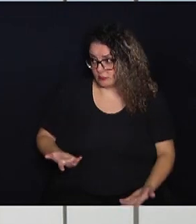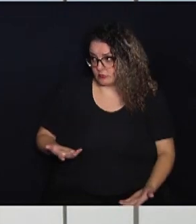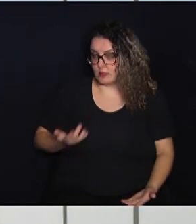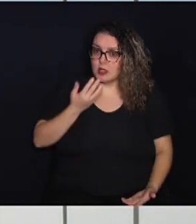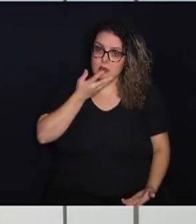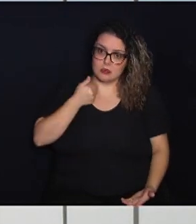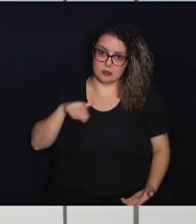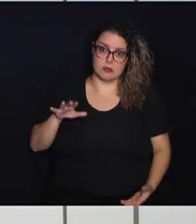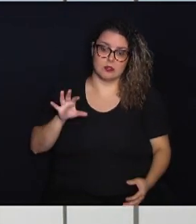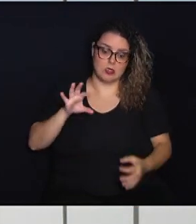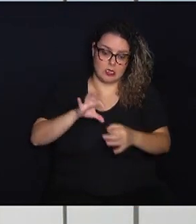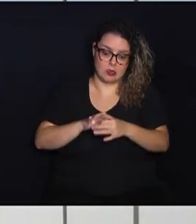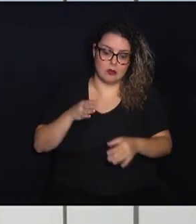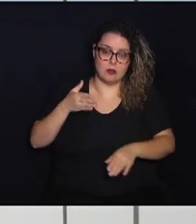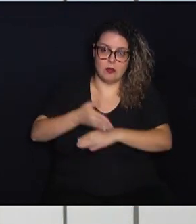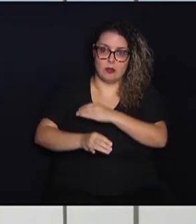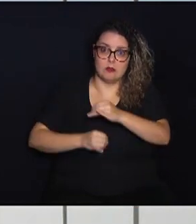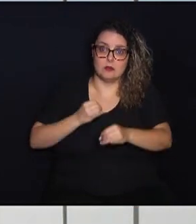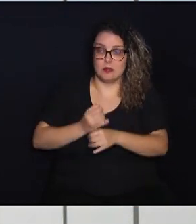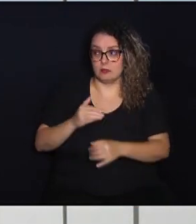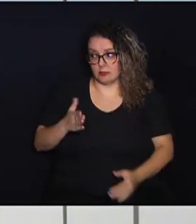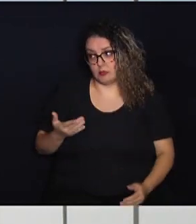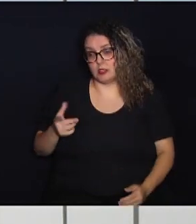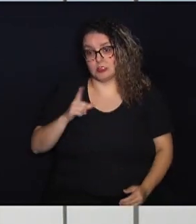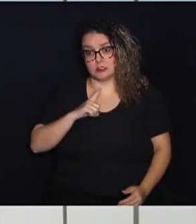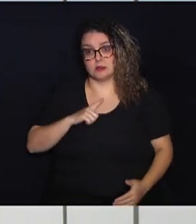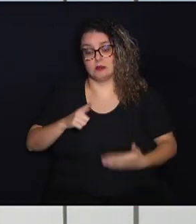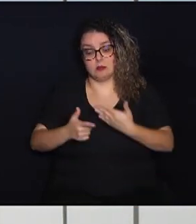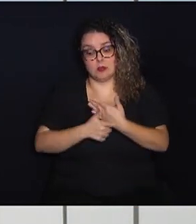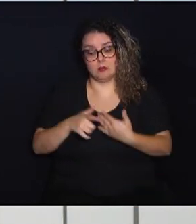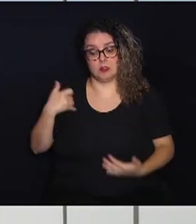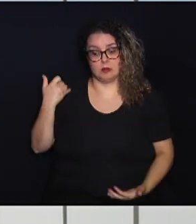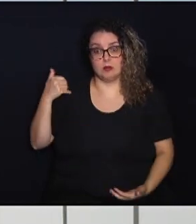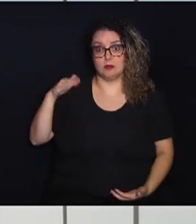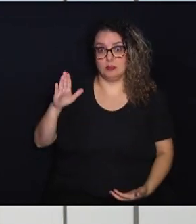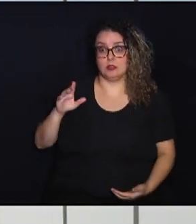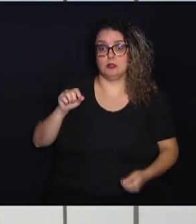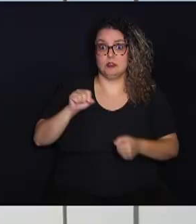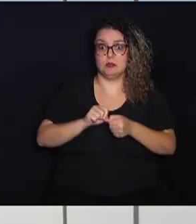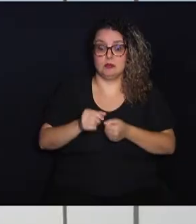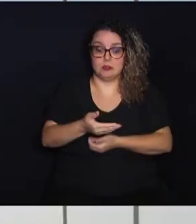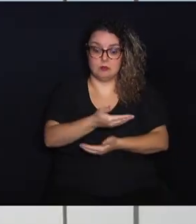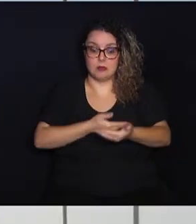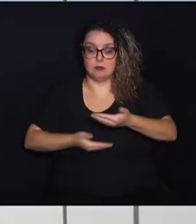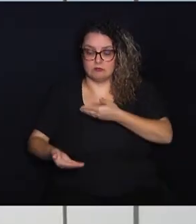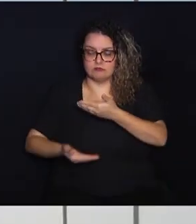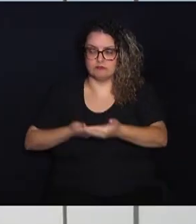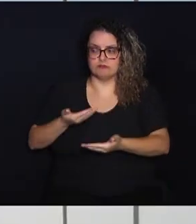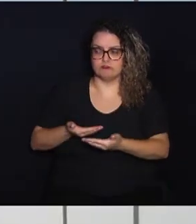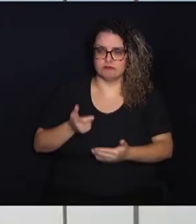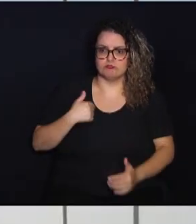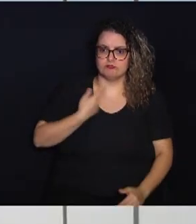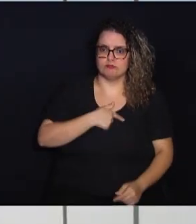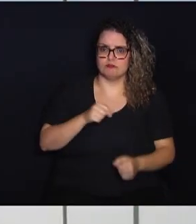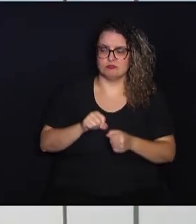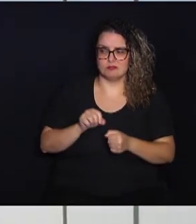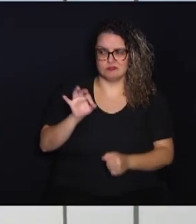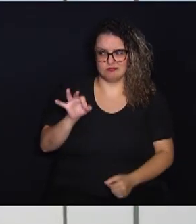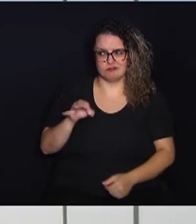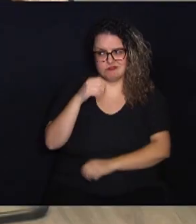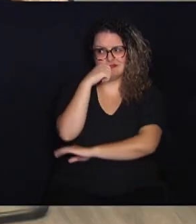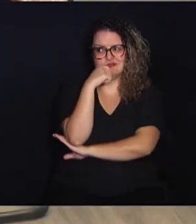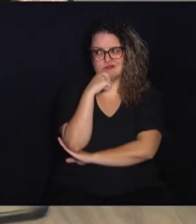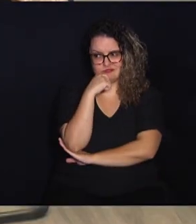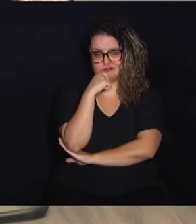conectem mais. Mas aí tem os adultos, né? O papel do adulto de fazer essa mediação. Será que a gente está fazendo direito?